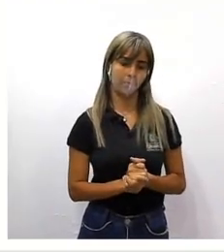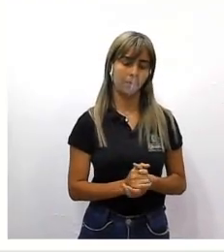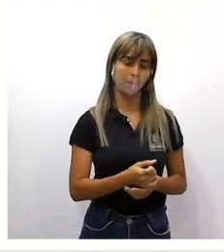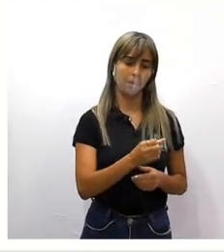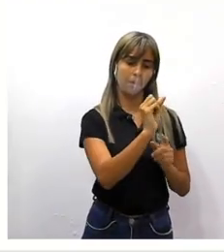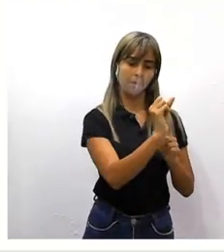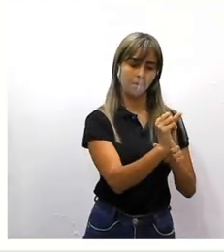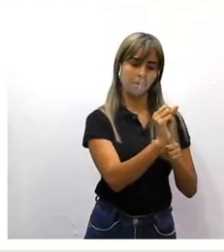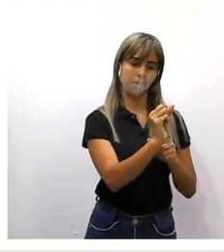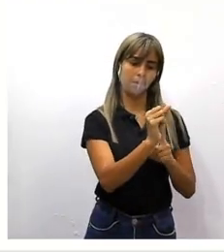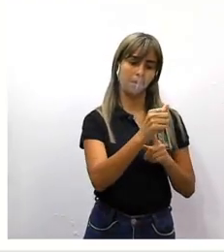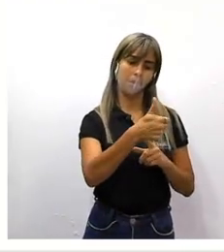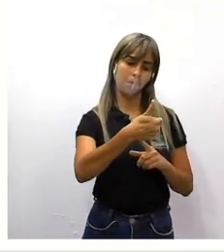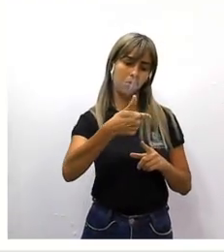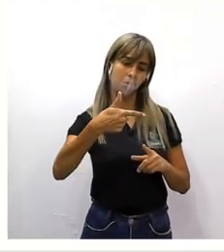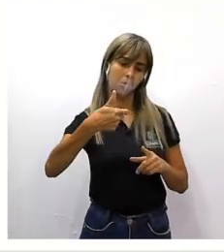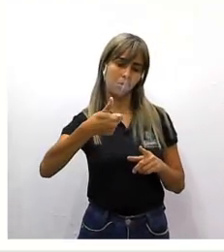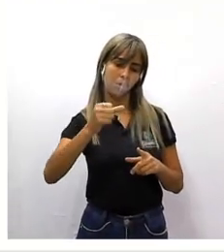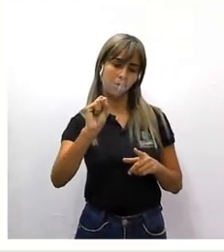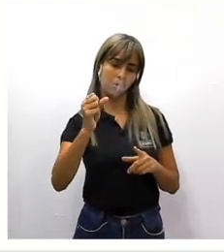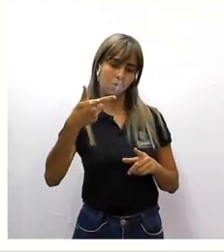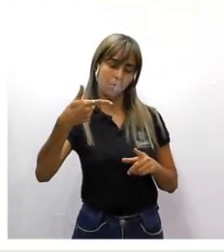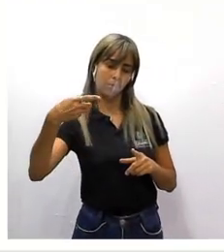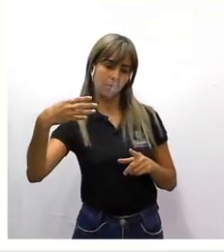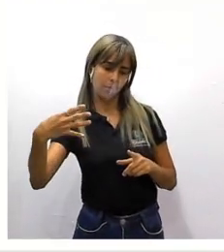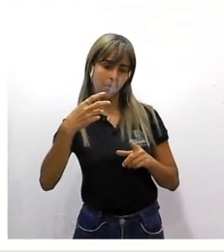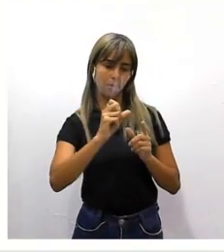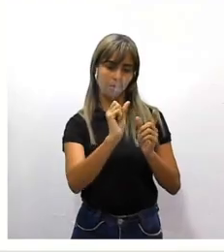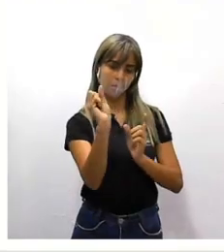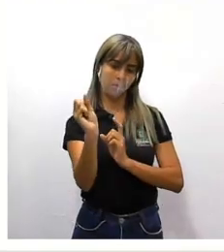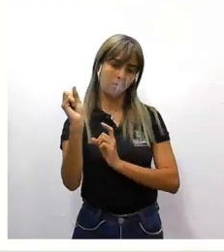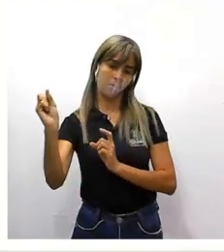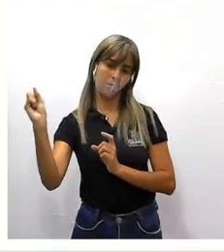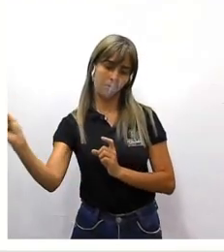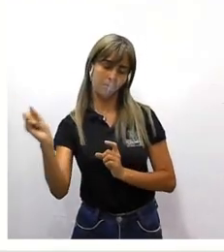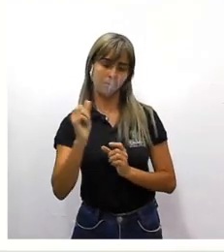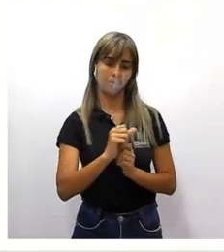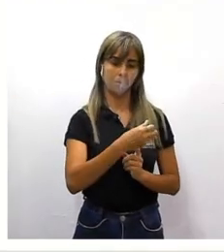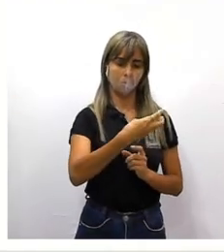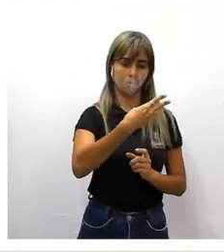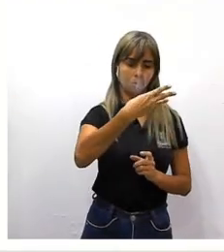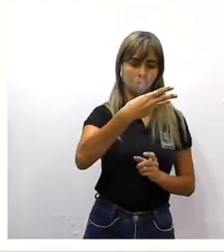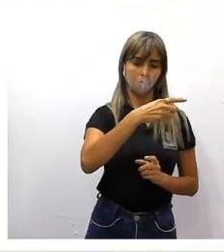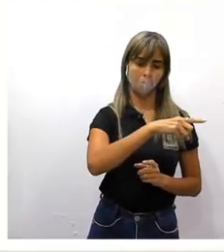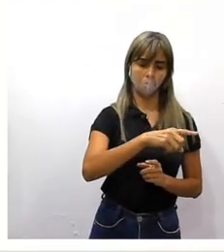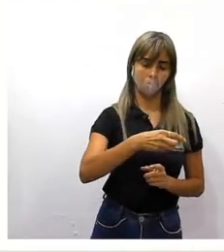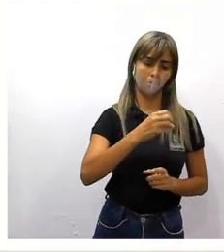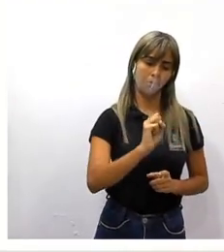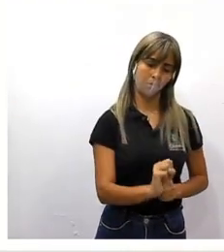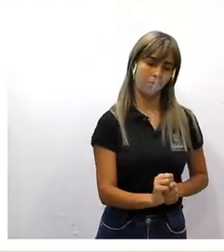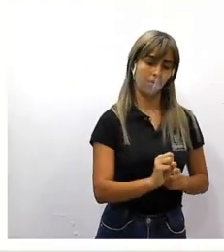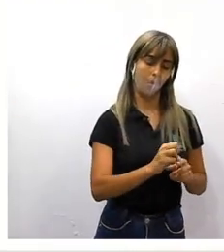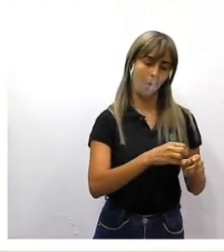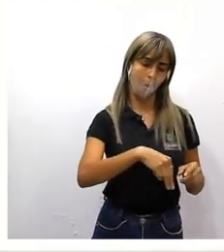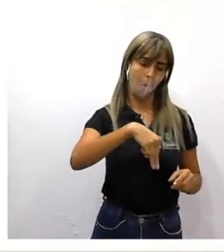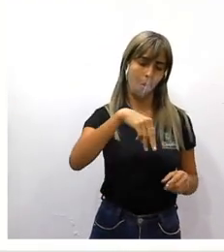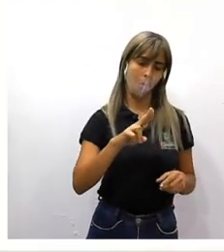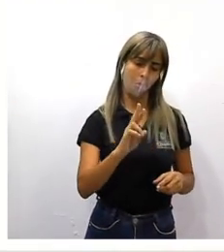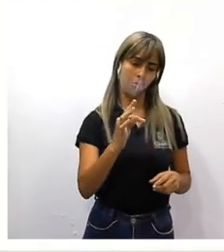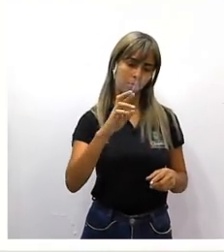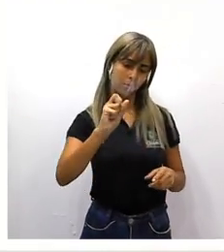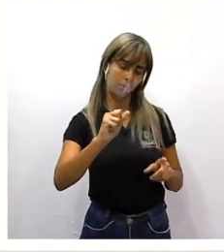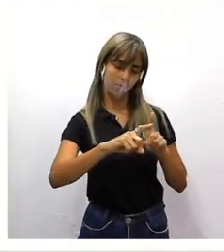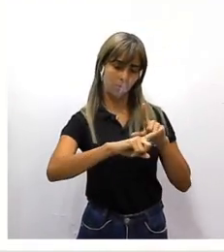6, 12, 18, vai aumentando de 6 em 6. Nesse caso, o 3 oitavos, a gente vai ver o múltiplo de 8.